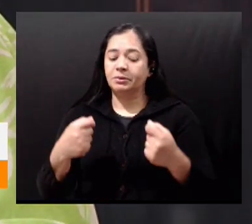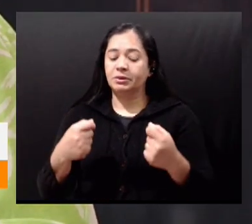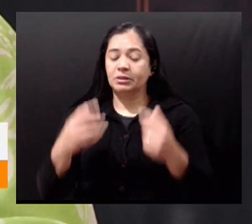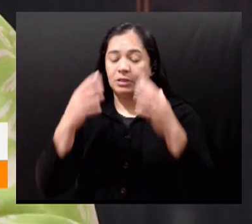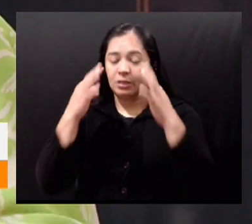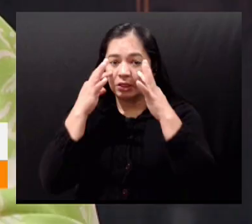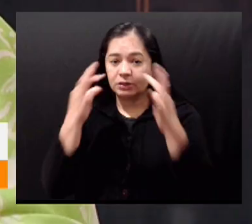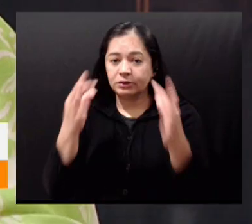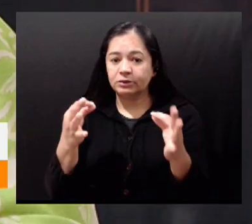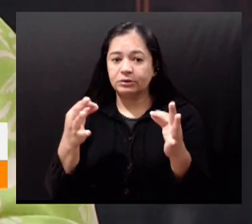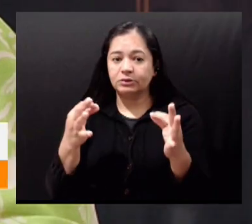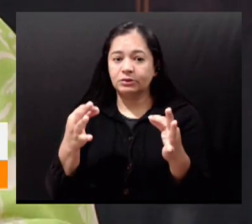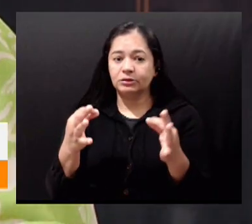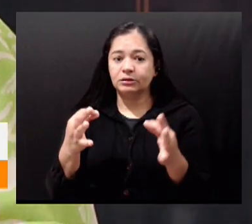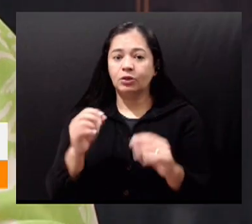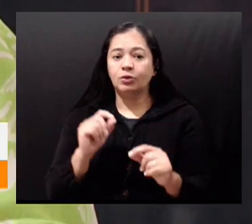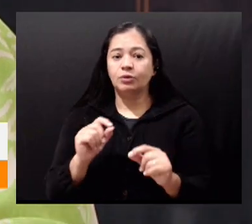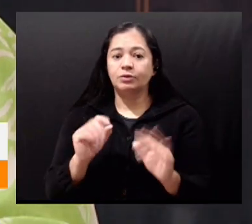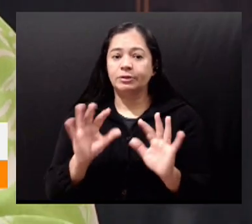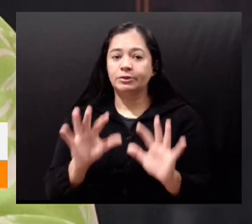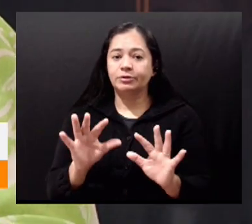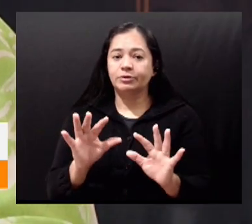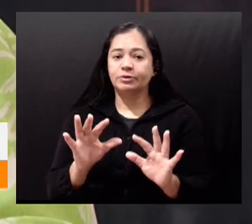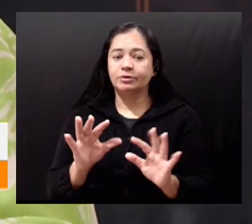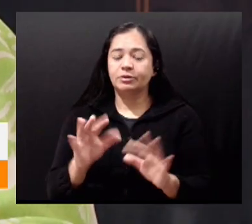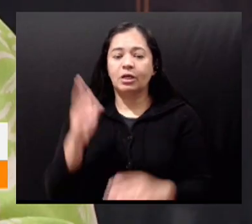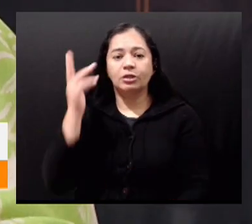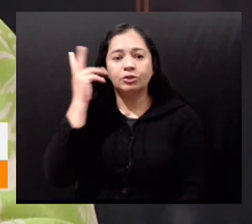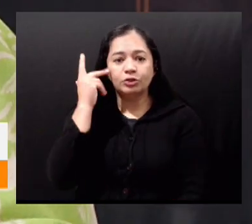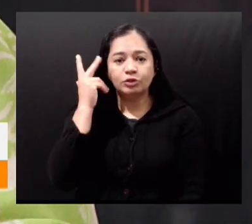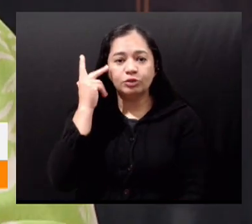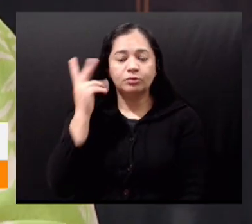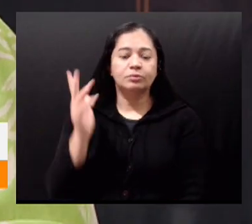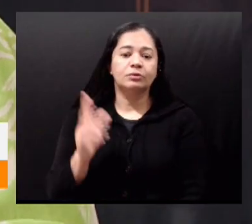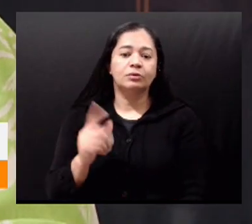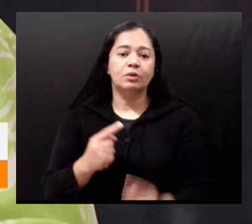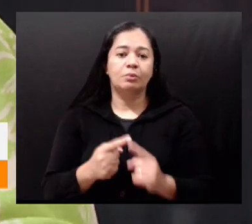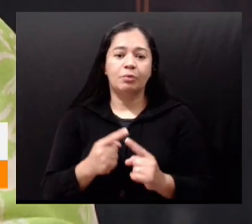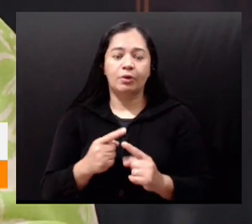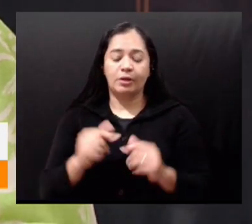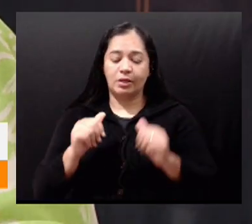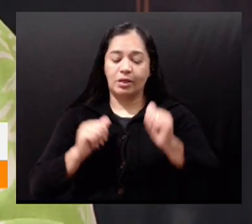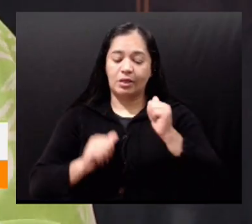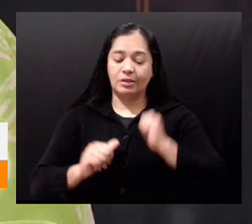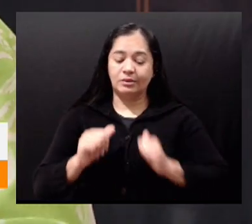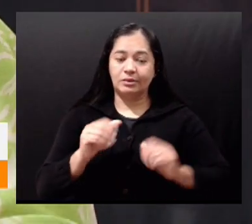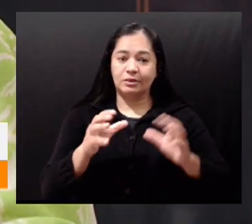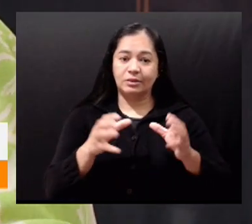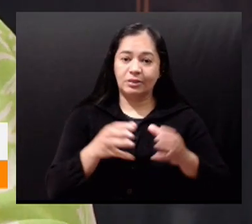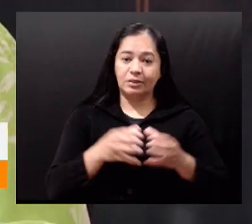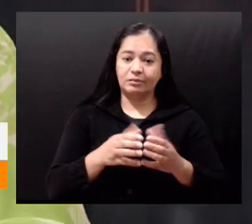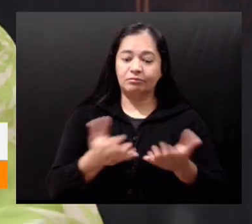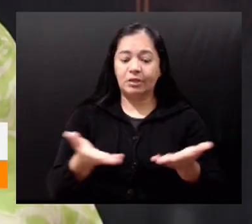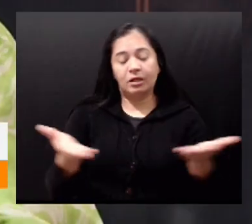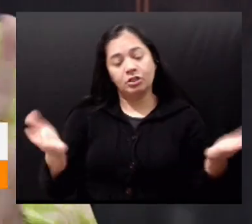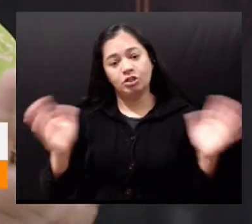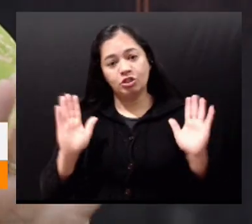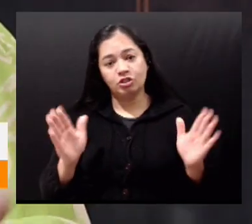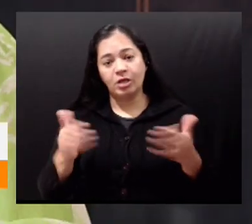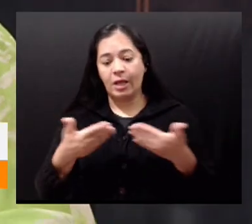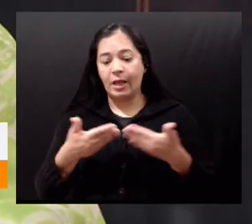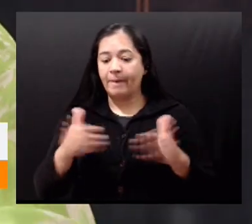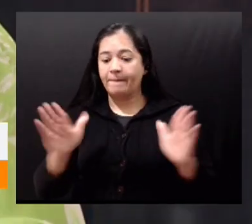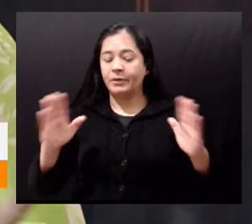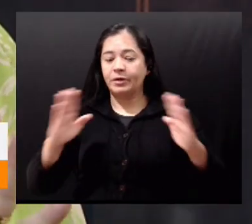eh, isso com maior naturalidade, porque a ansiedade coletiva ela está aí, você abriu a porta da sua casa, você saiu para o